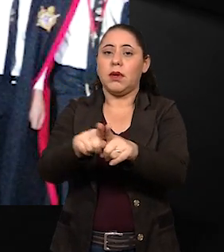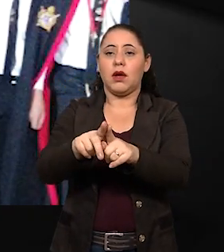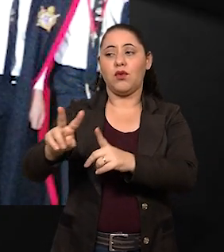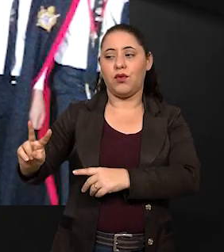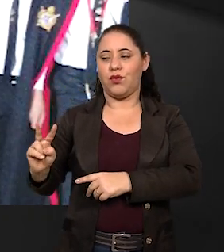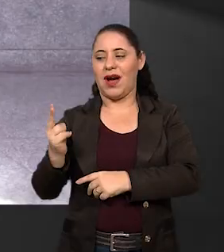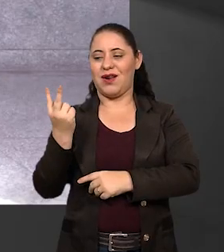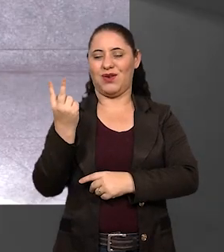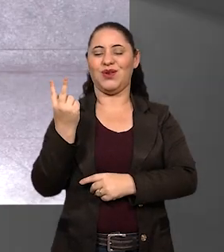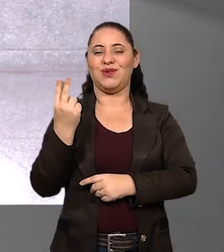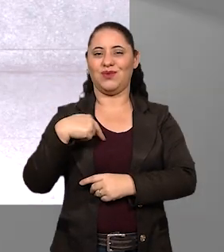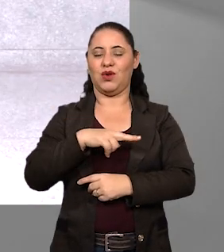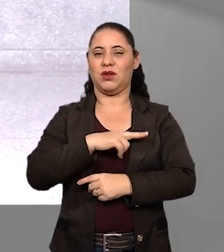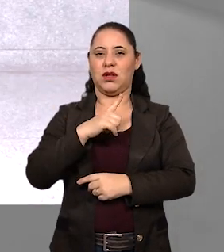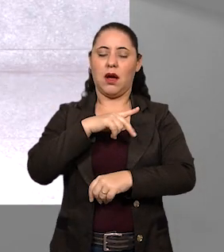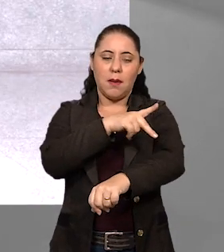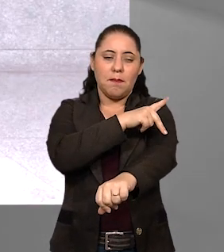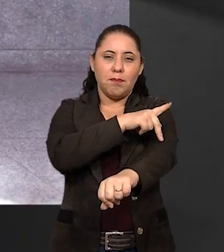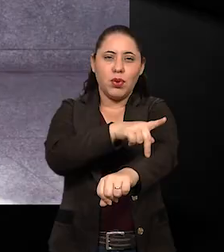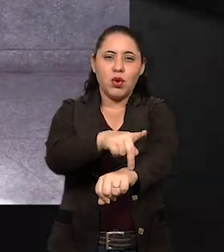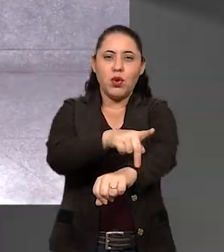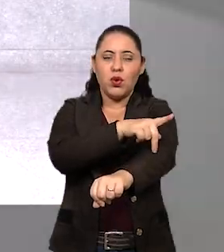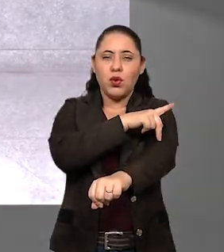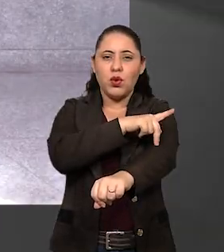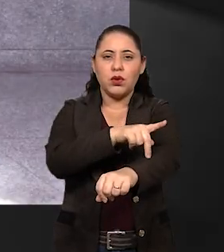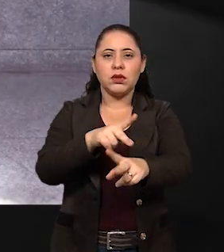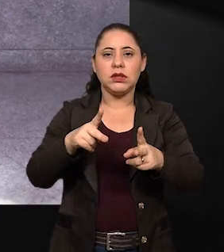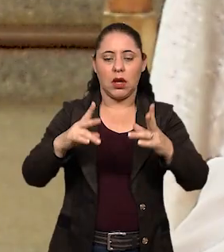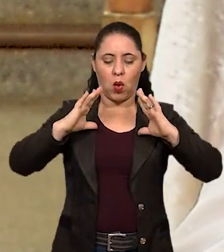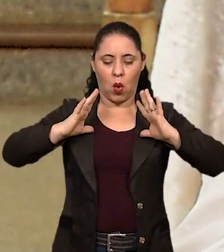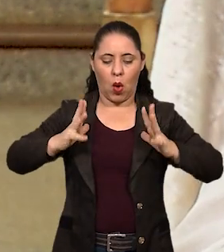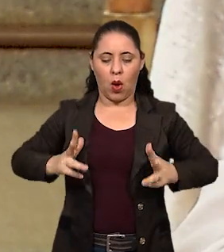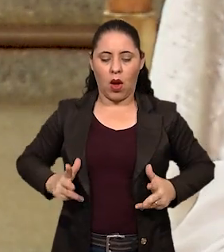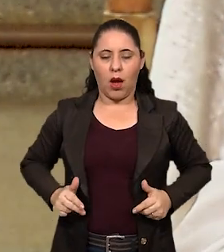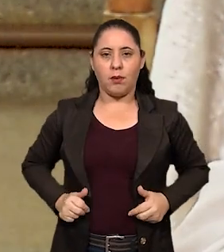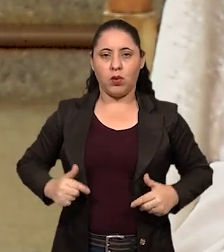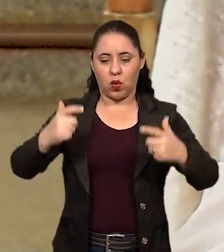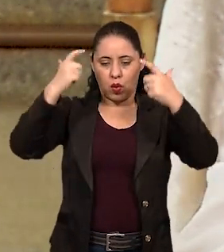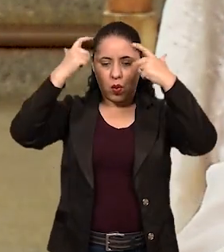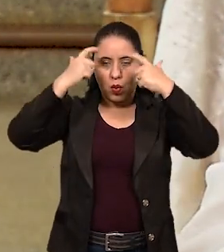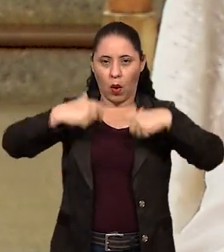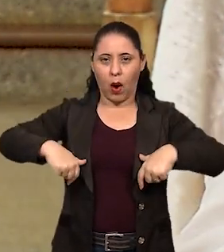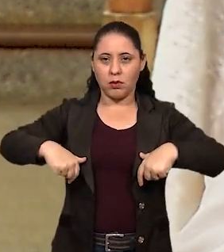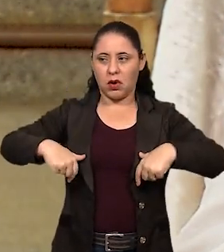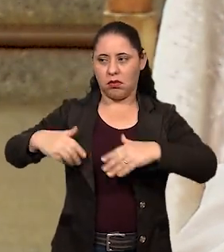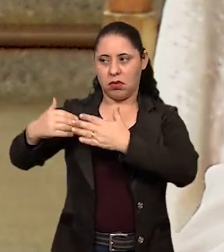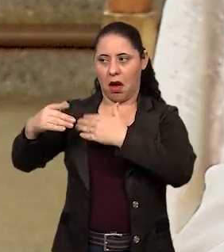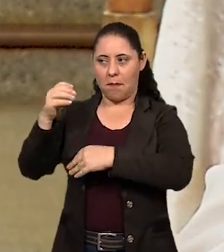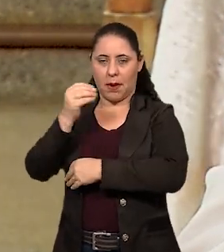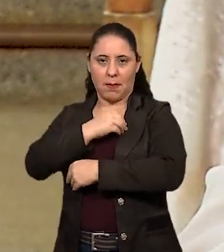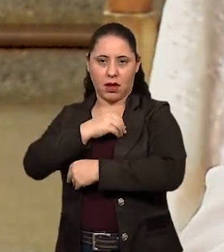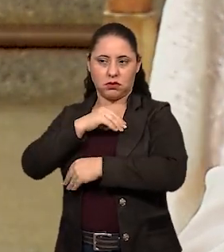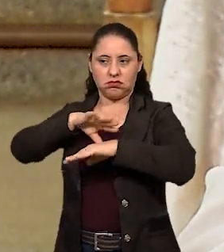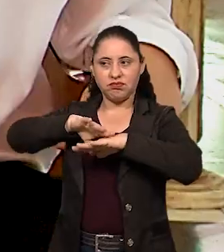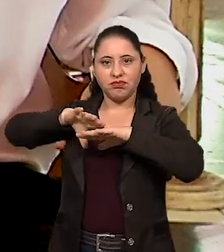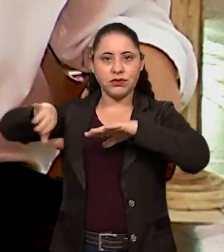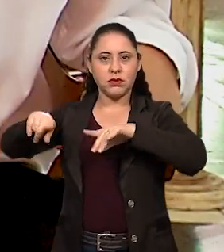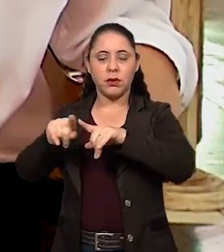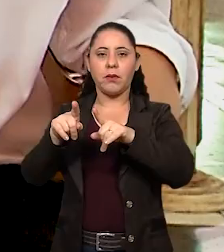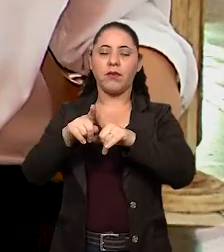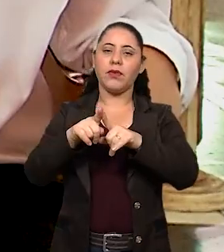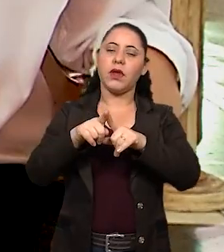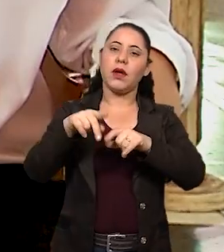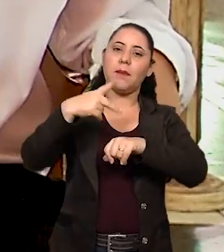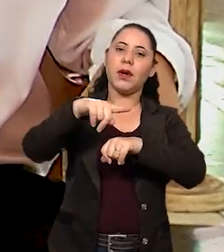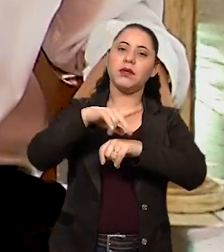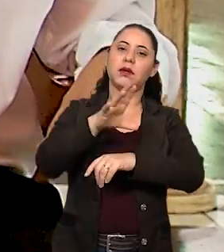principalmente. A pureza, ou seja, mantendo o nosso corpo limpo de qualquer dissipação, e o patriotismo. Eu acho que